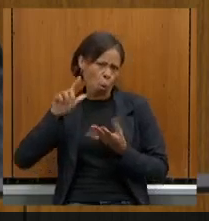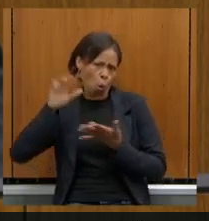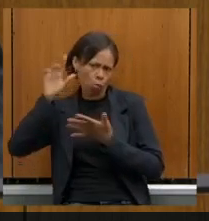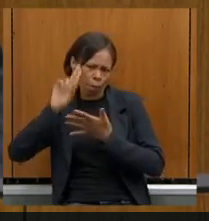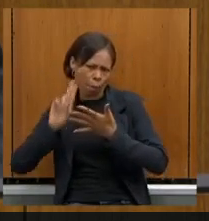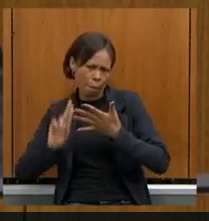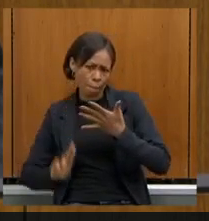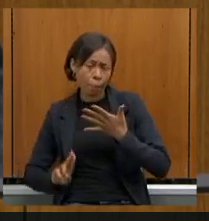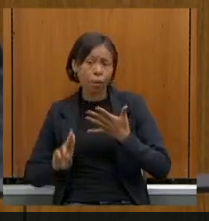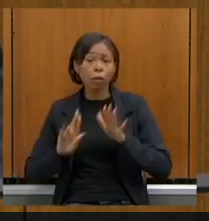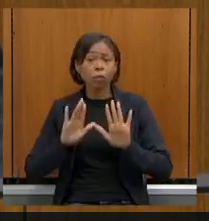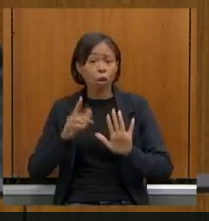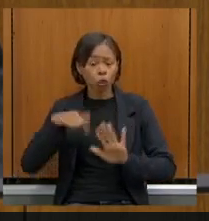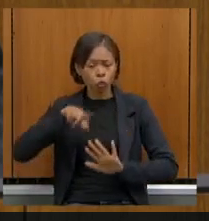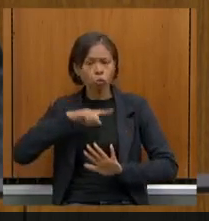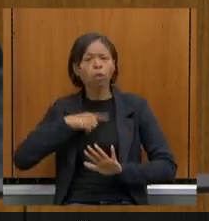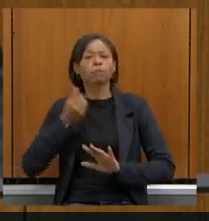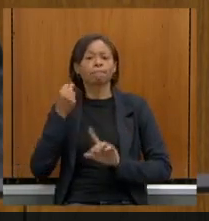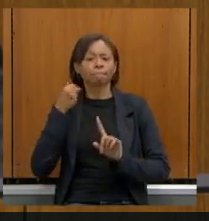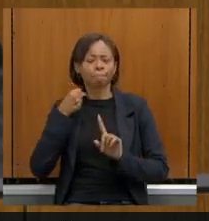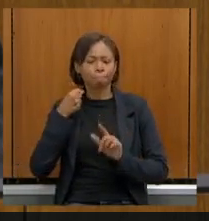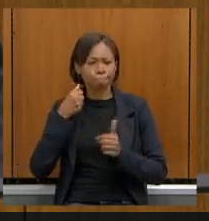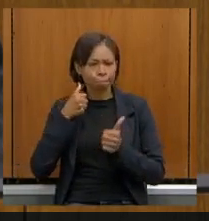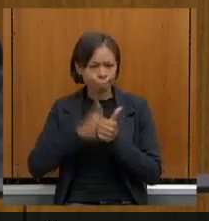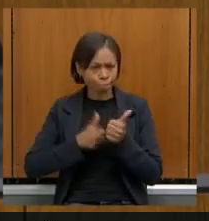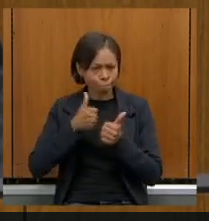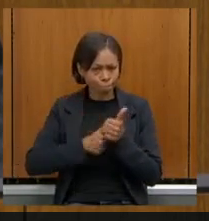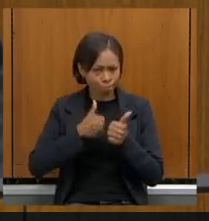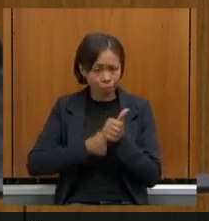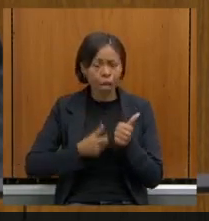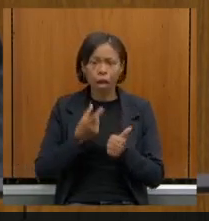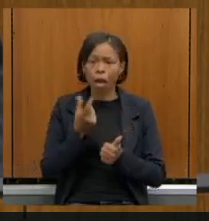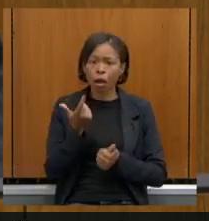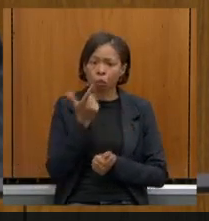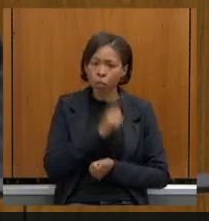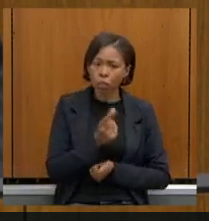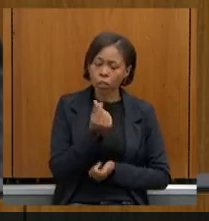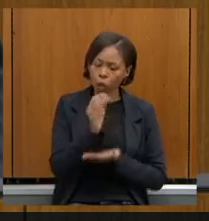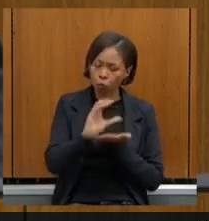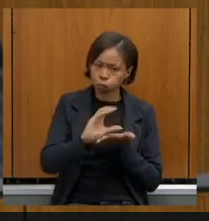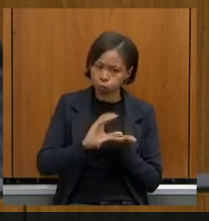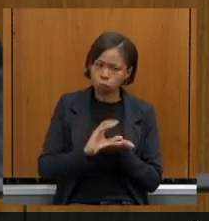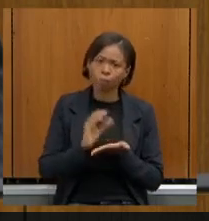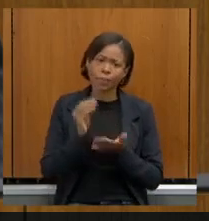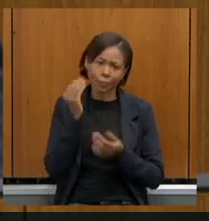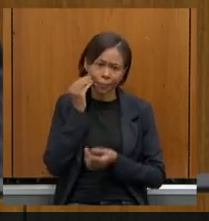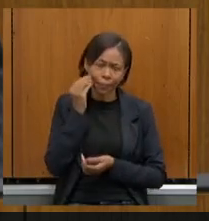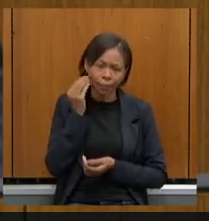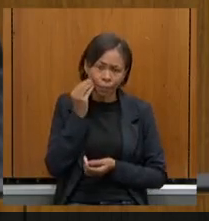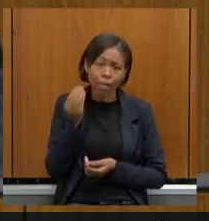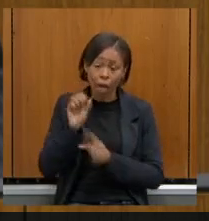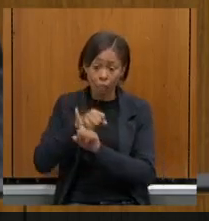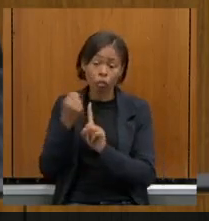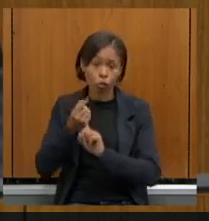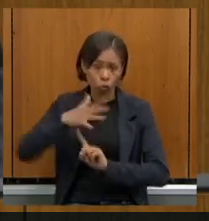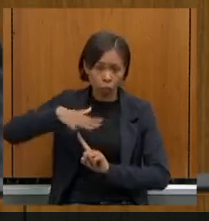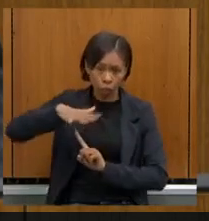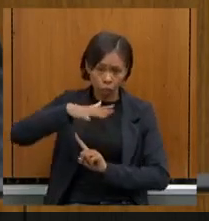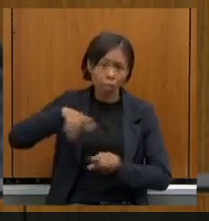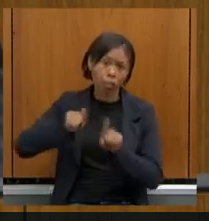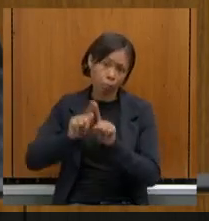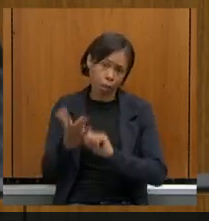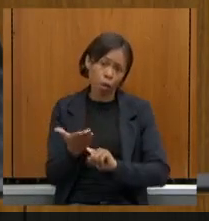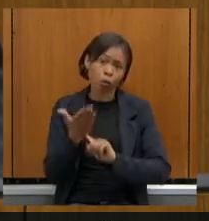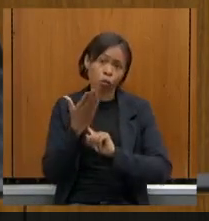assim vamos atrás desse recurso inclusive até conclama que a própria sociedade ia ajudar nisso a sociedade colocar um real